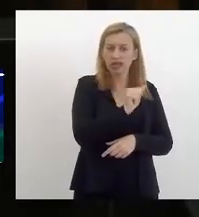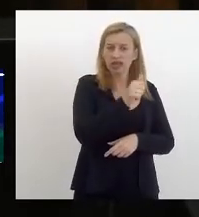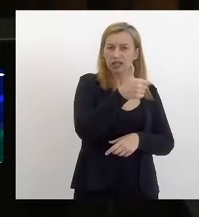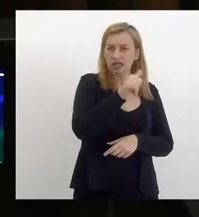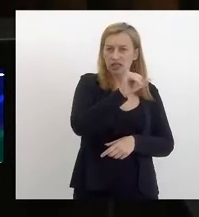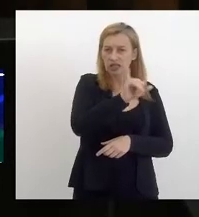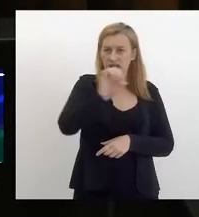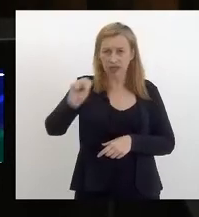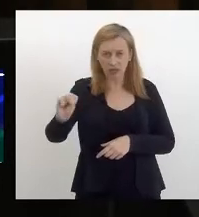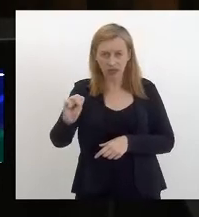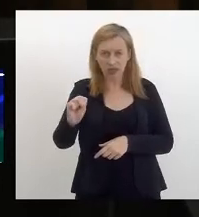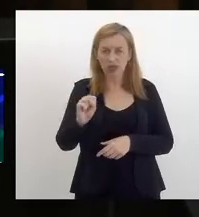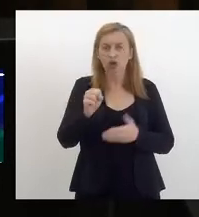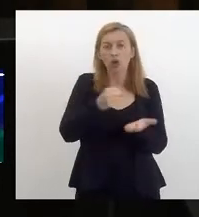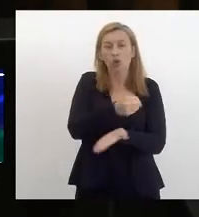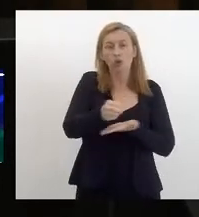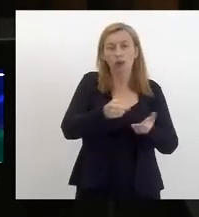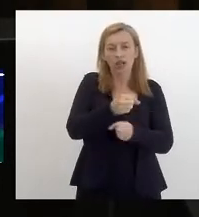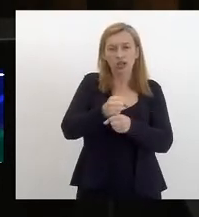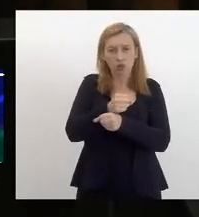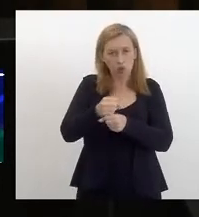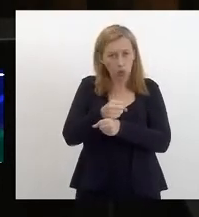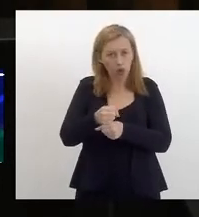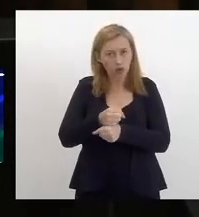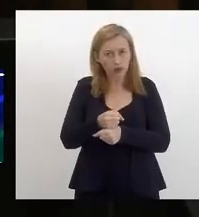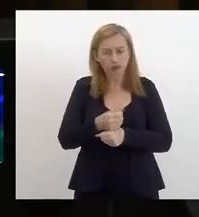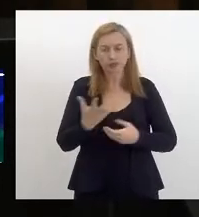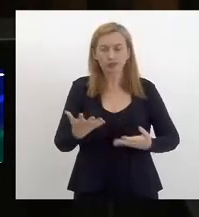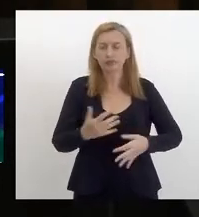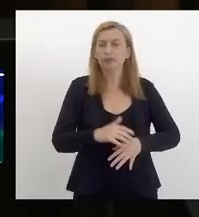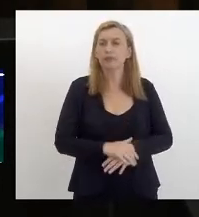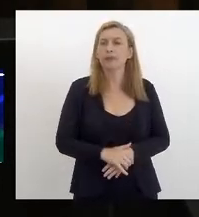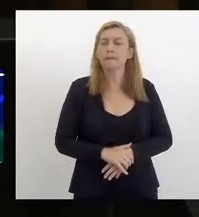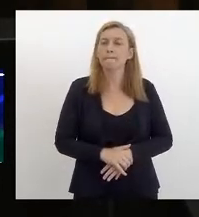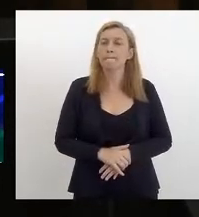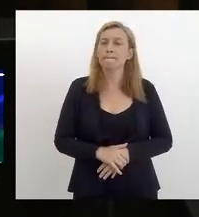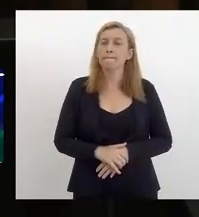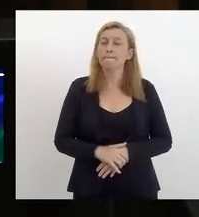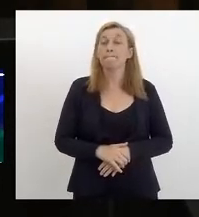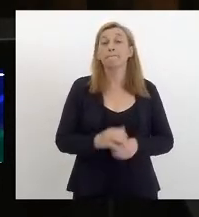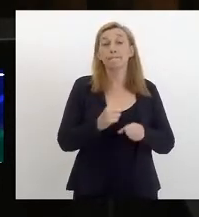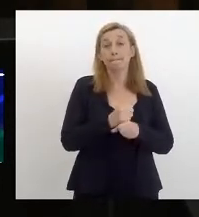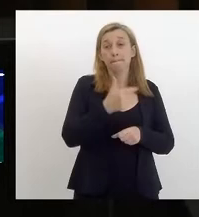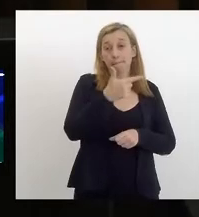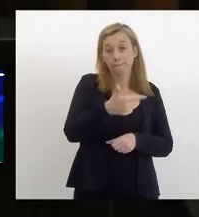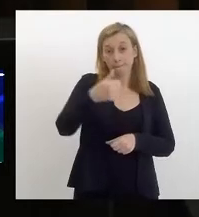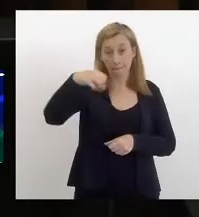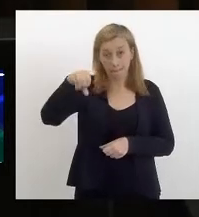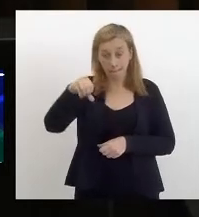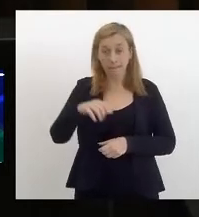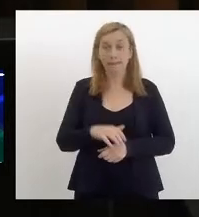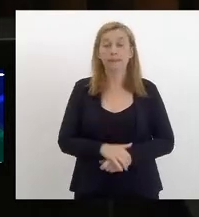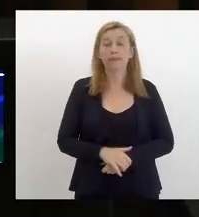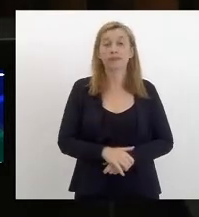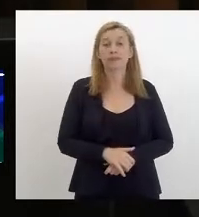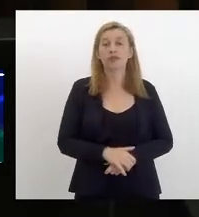pensar que o ano-base Que solicitei que fosse cotejado fosse o ano de 2019